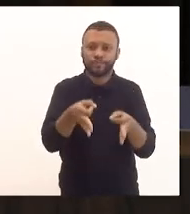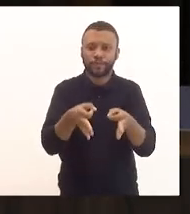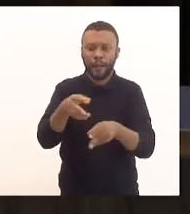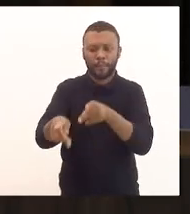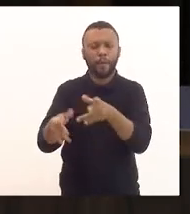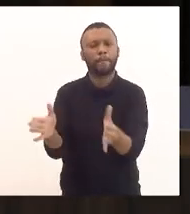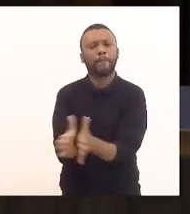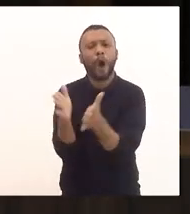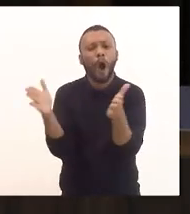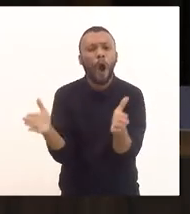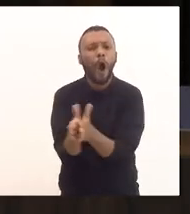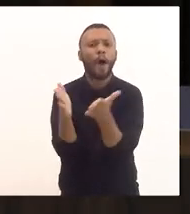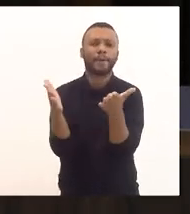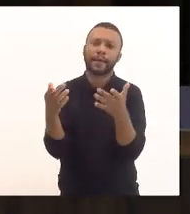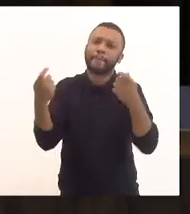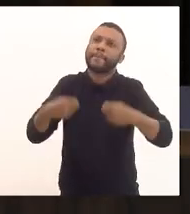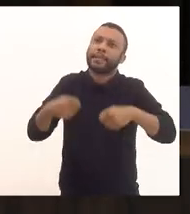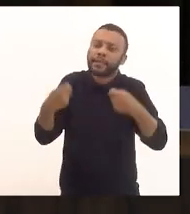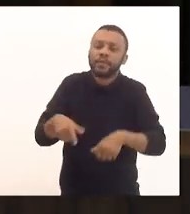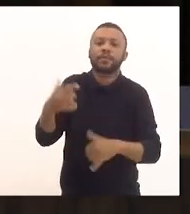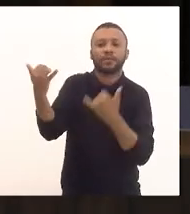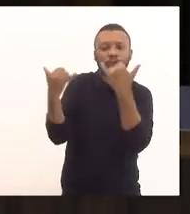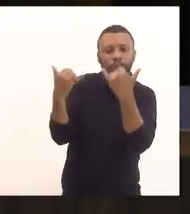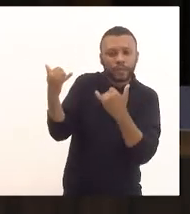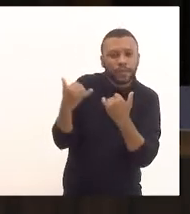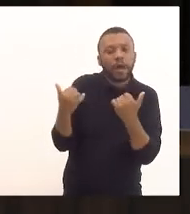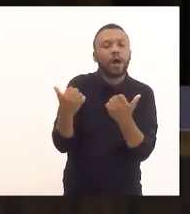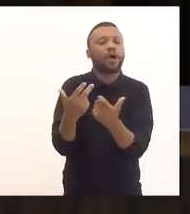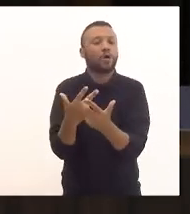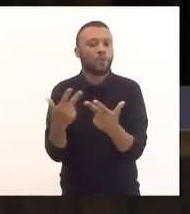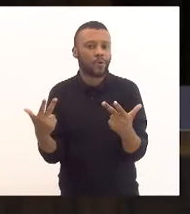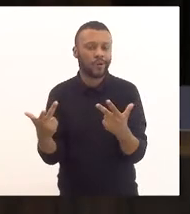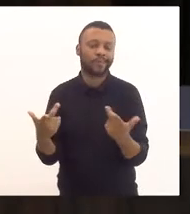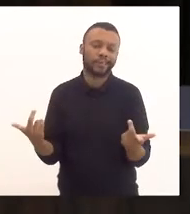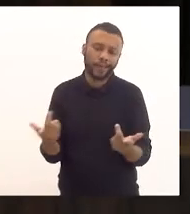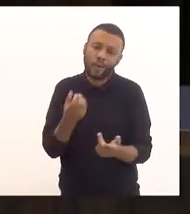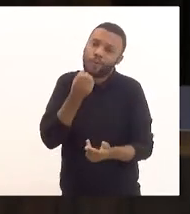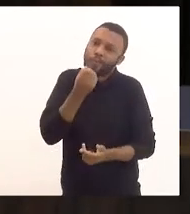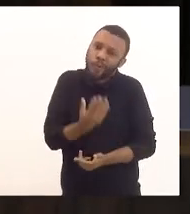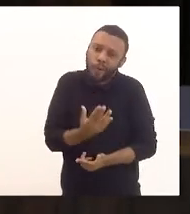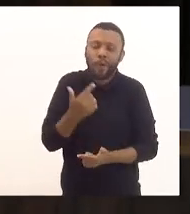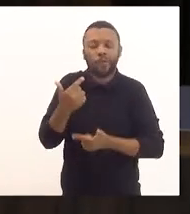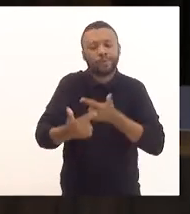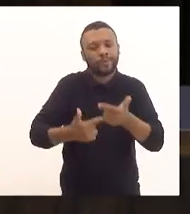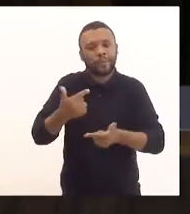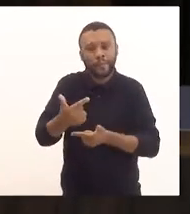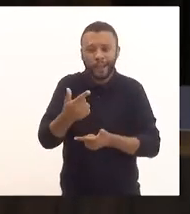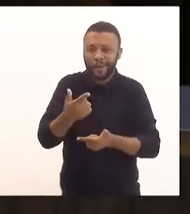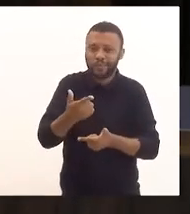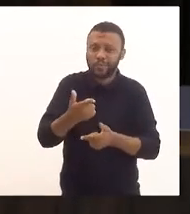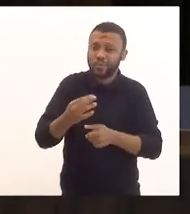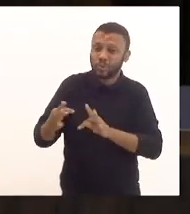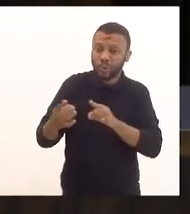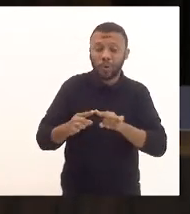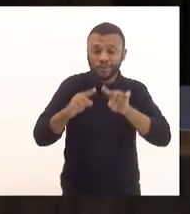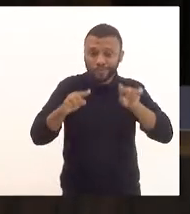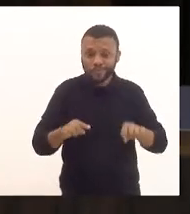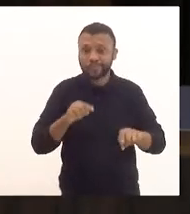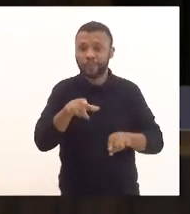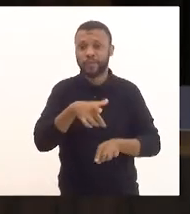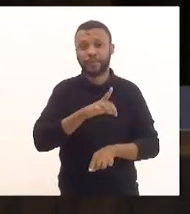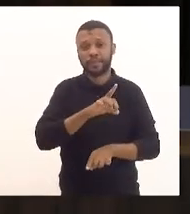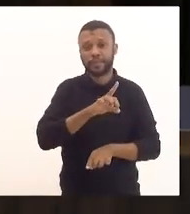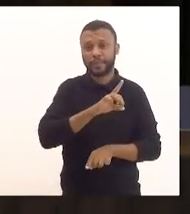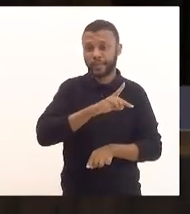vulnerabilidade aos que mais precisam bom e é louvável o trabalho de todos os Defensores em